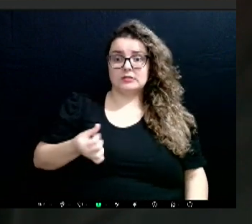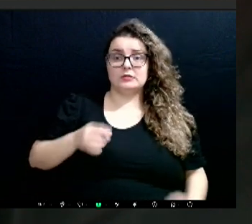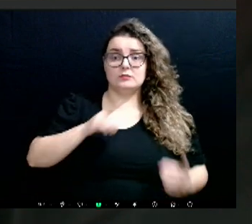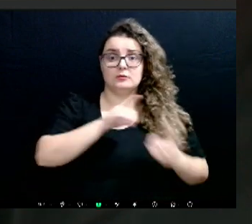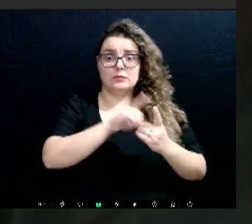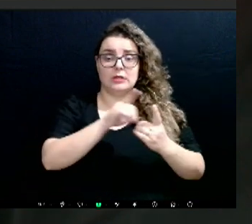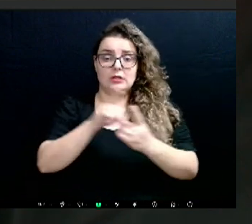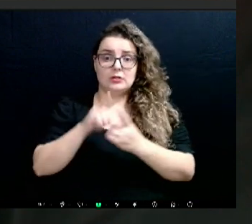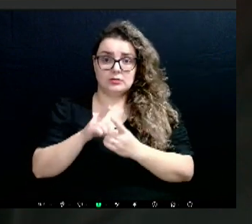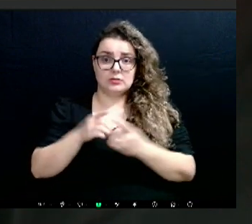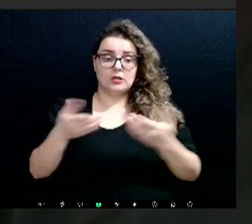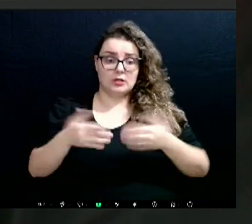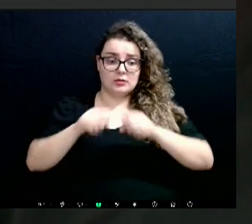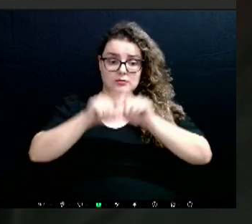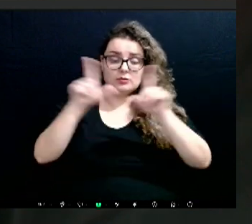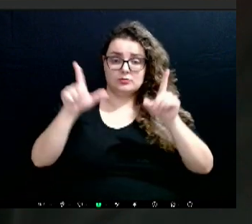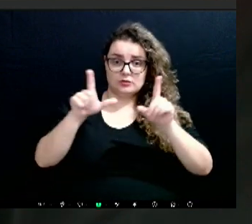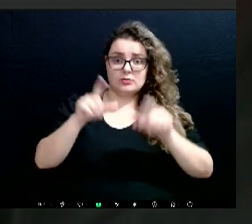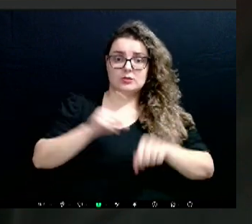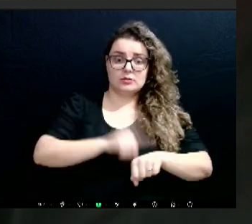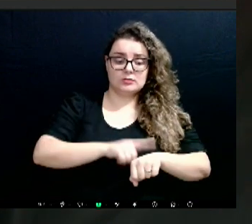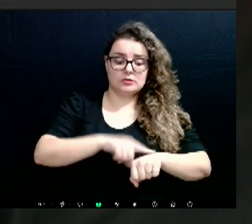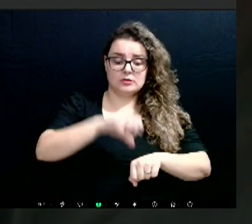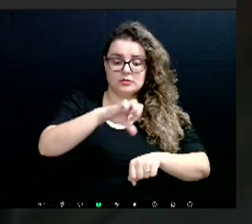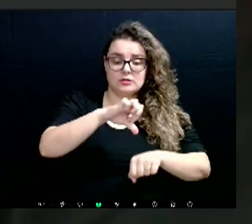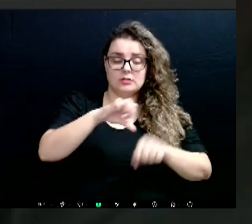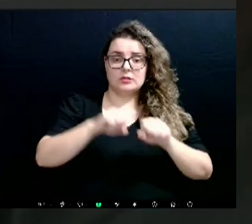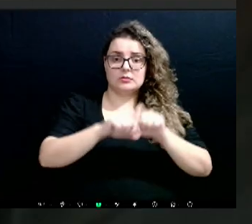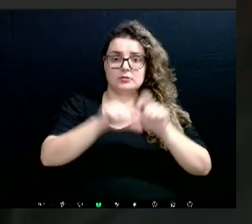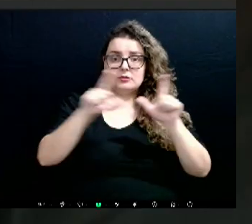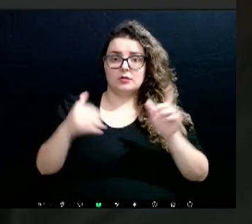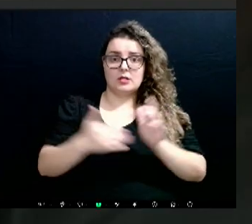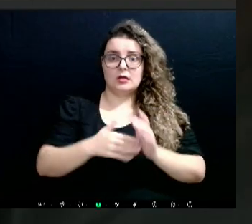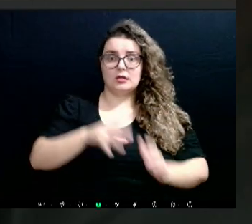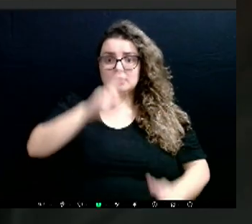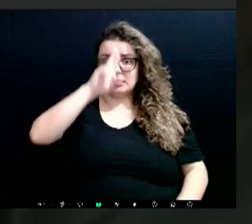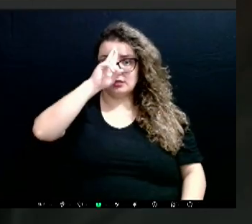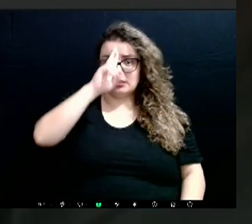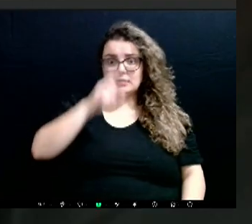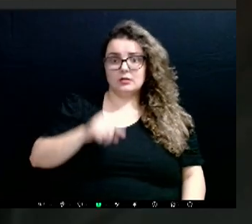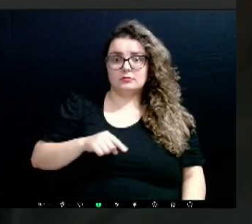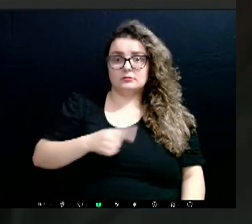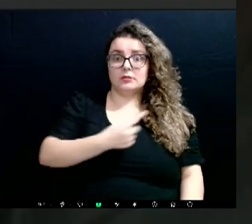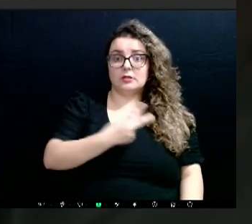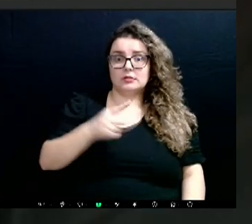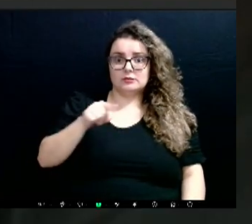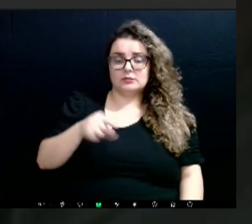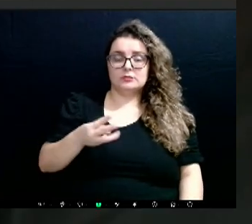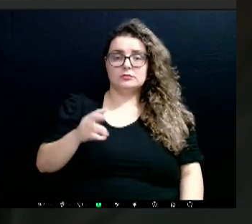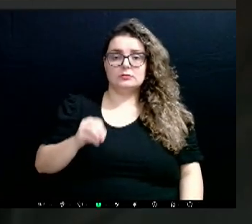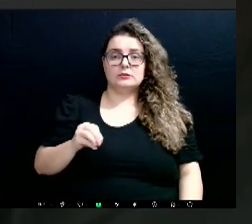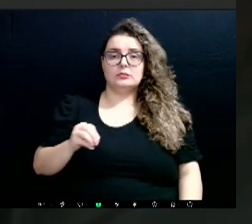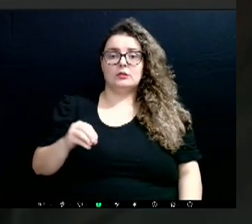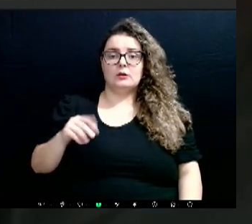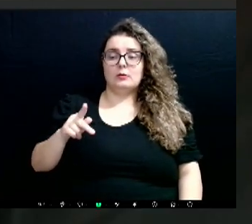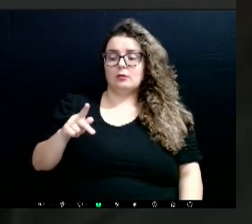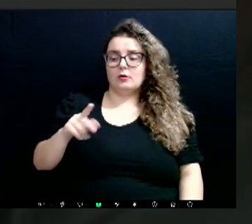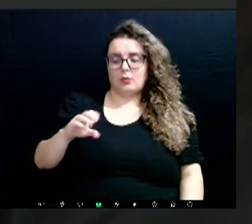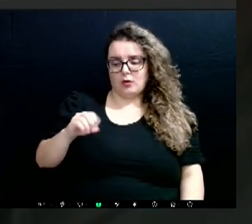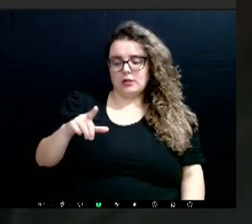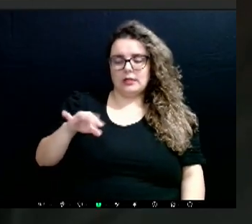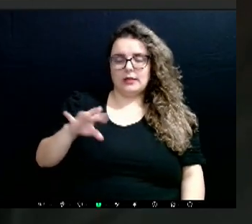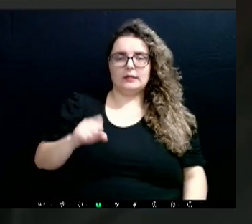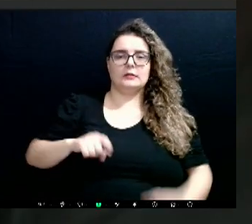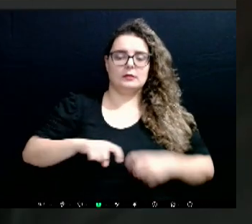de manhã, a partir das 9 até ao 12h30, uma coleta de Papa Nicolau, inserção de DIU, o